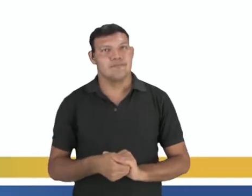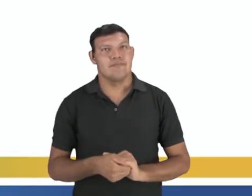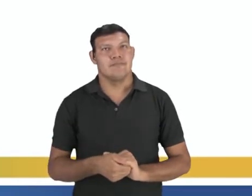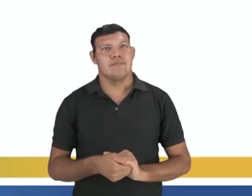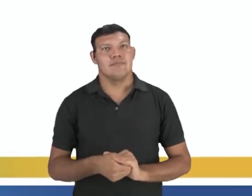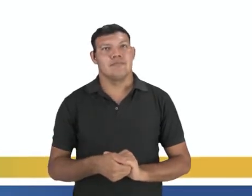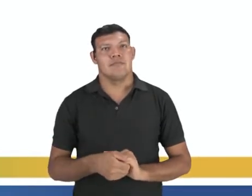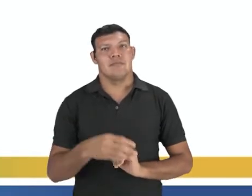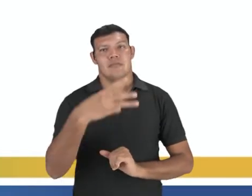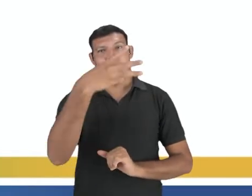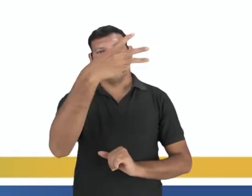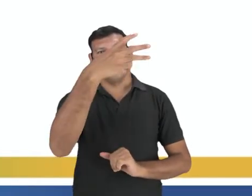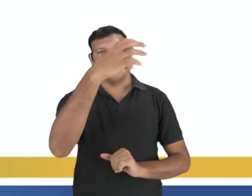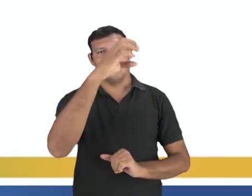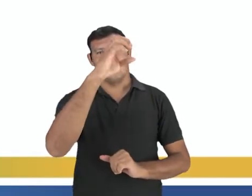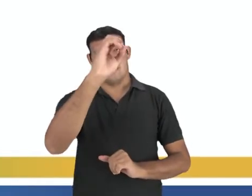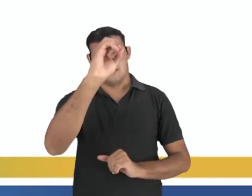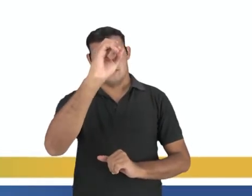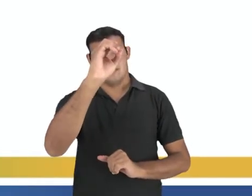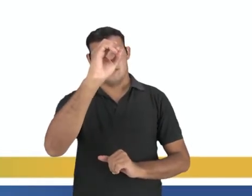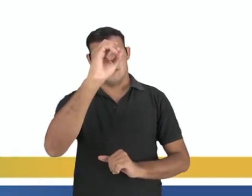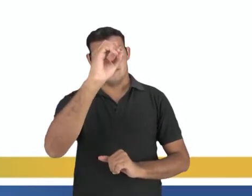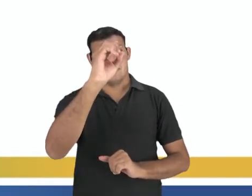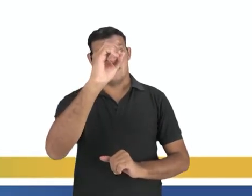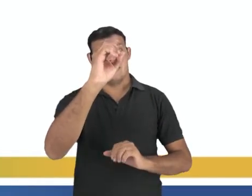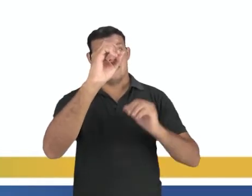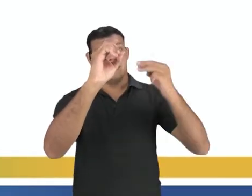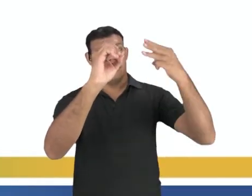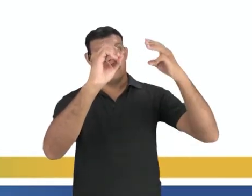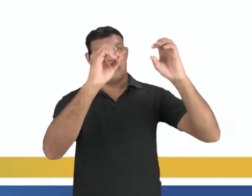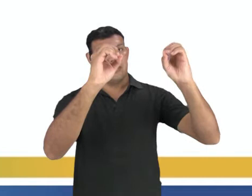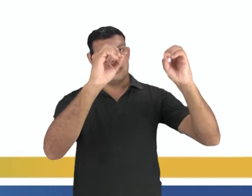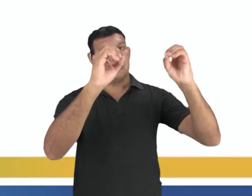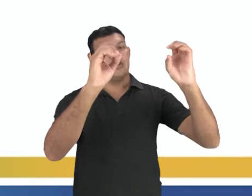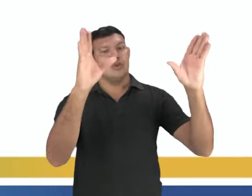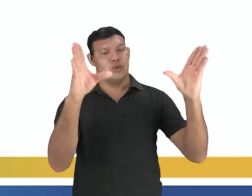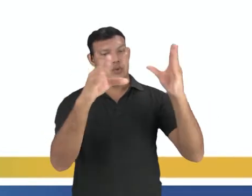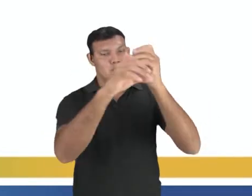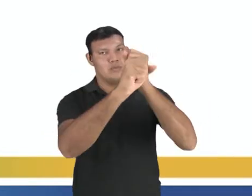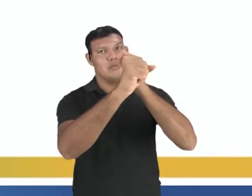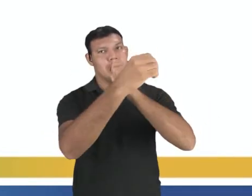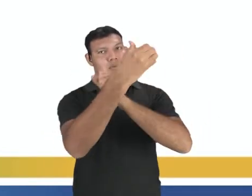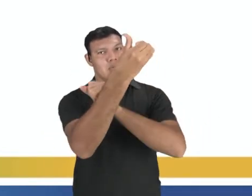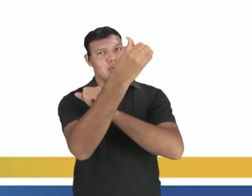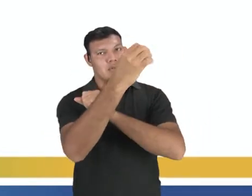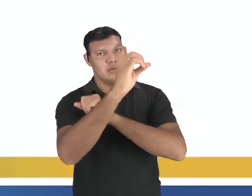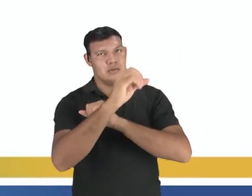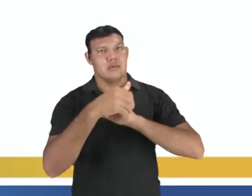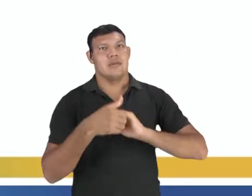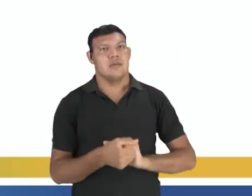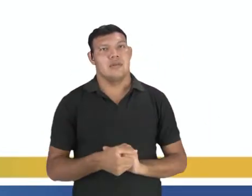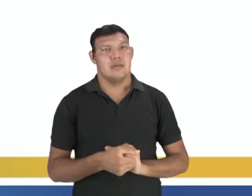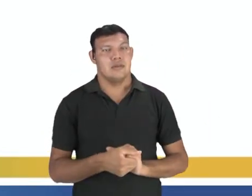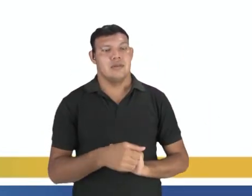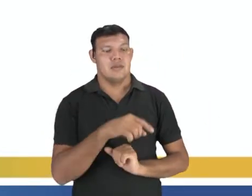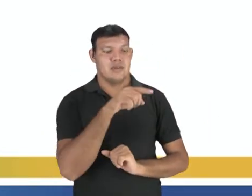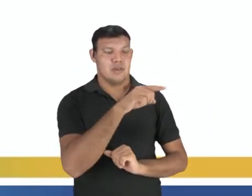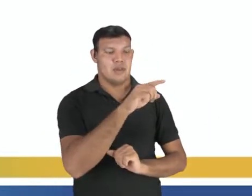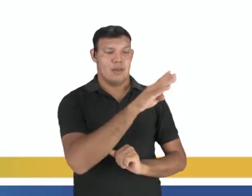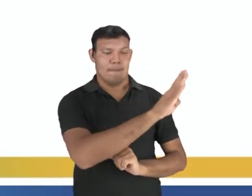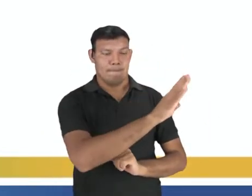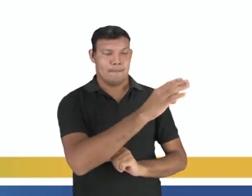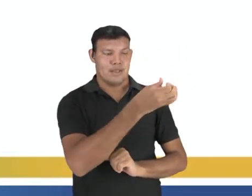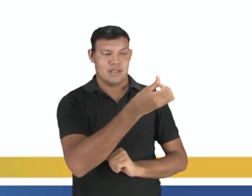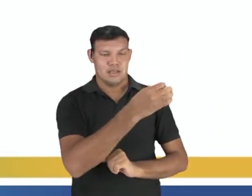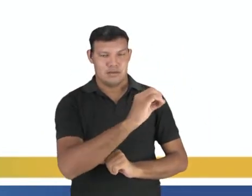nós temos 30 graus de um lado, 30 graus do outro, 60. No ângulo B é 60, no ângulo